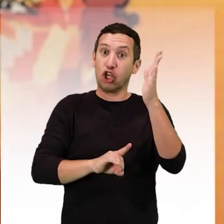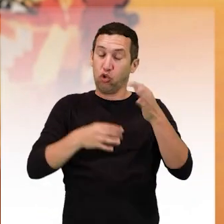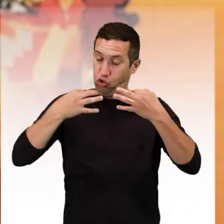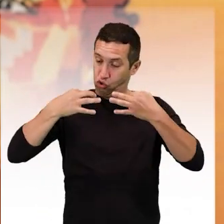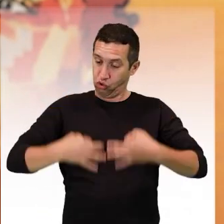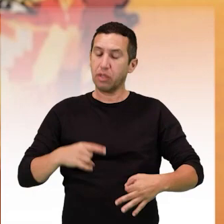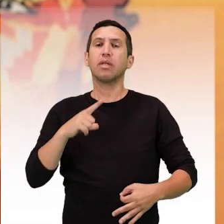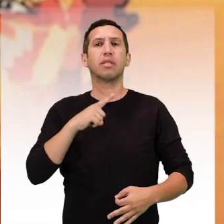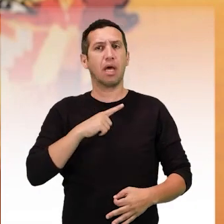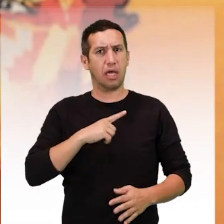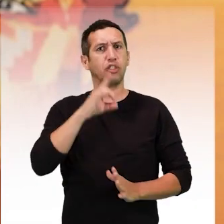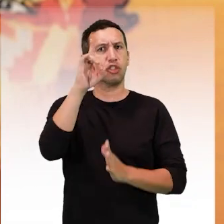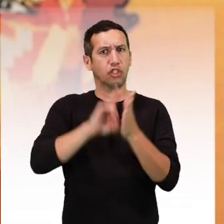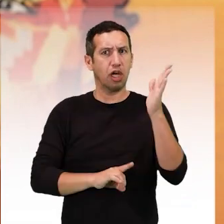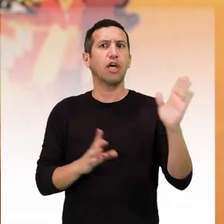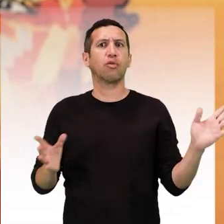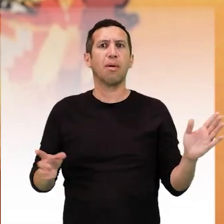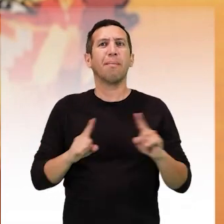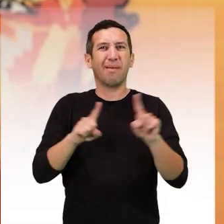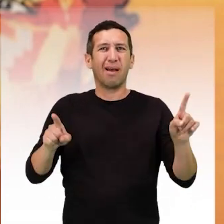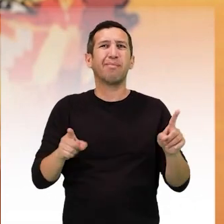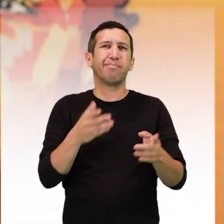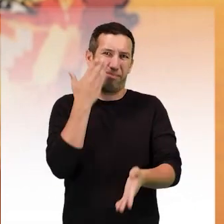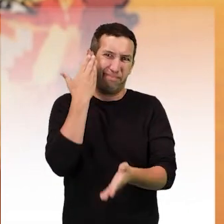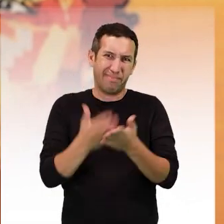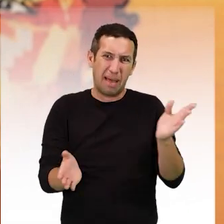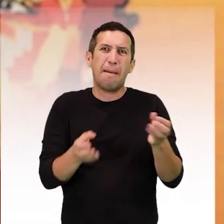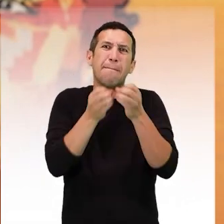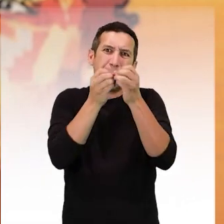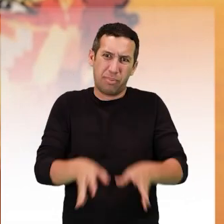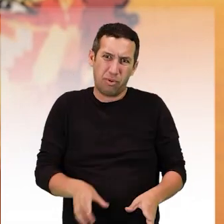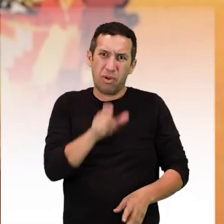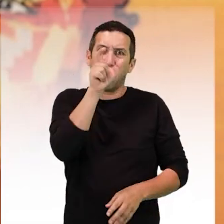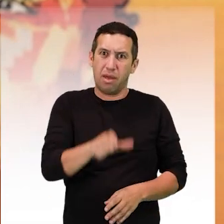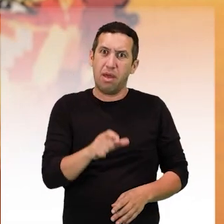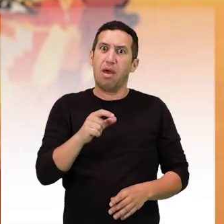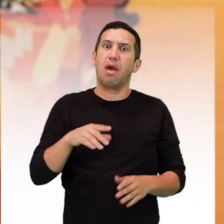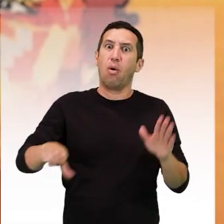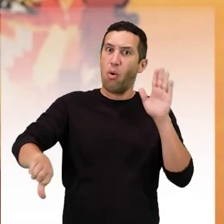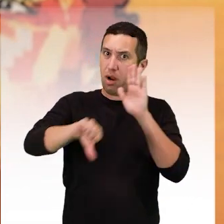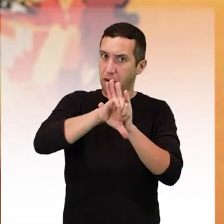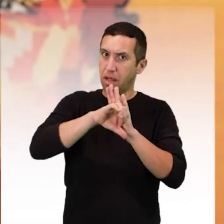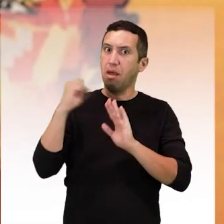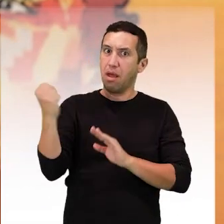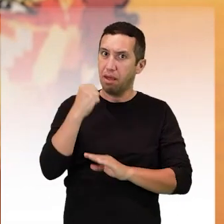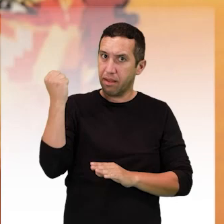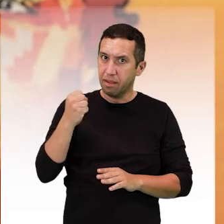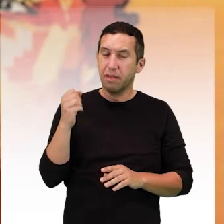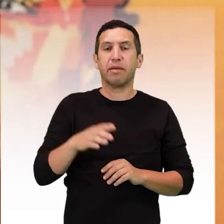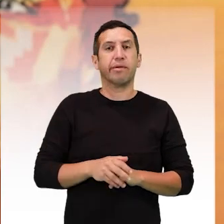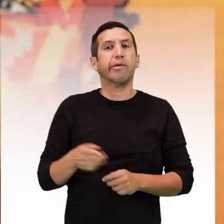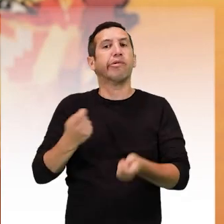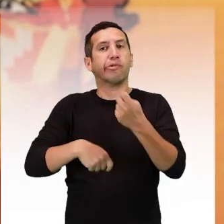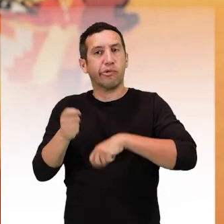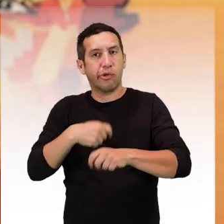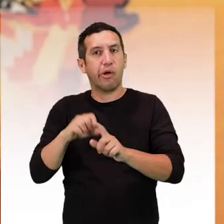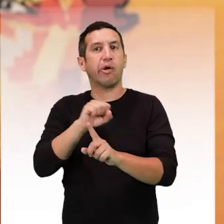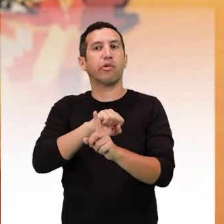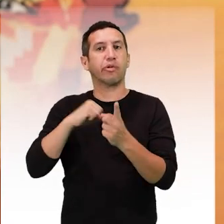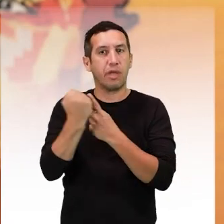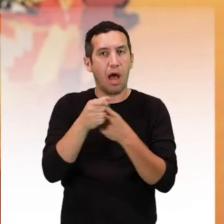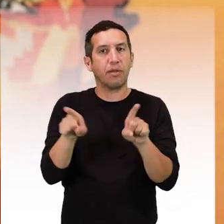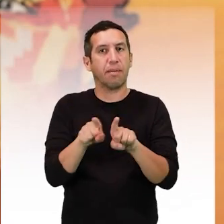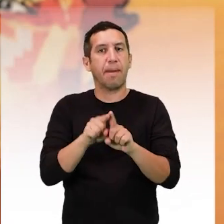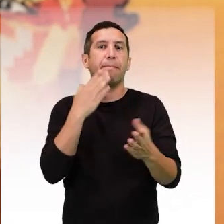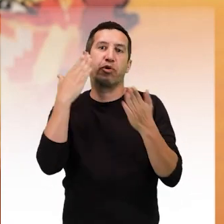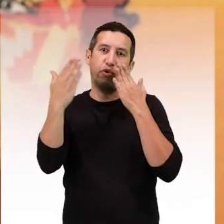dignidade enormemente violados. É um crime de alta complexidade que envolve fatores econômicos, sociais, culturais e